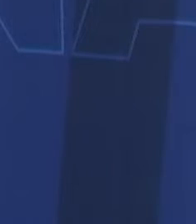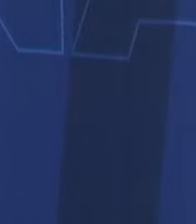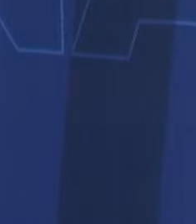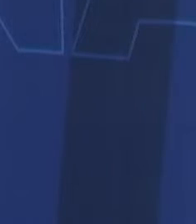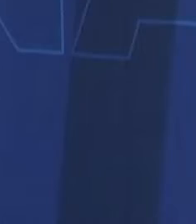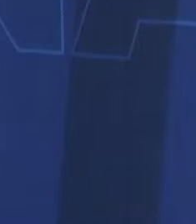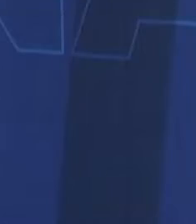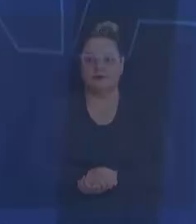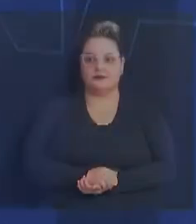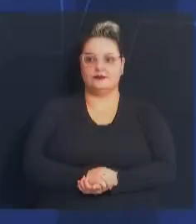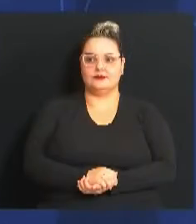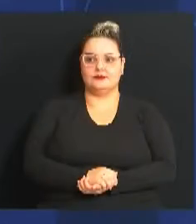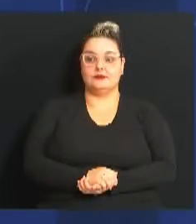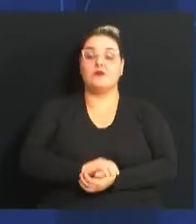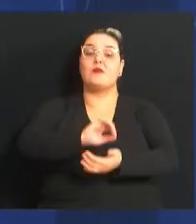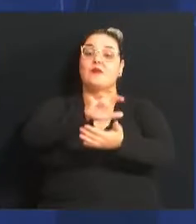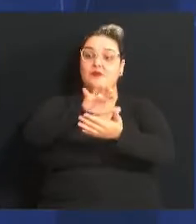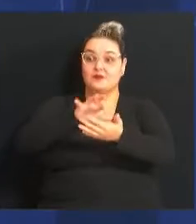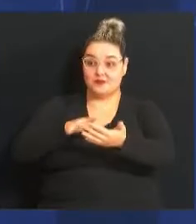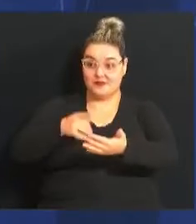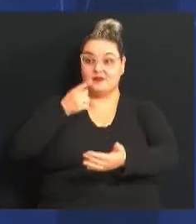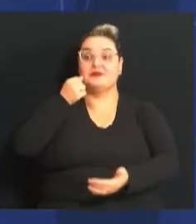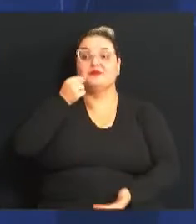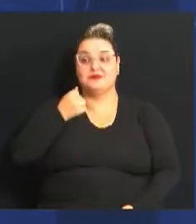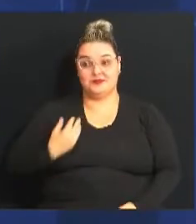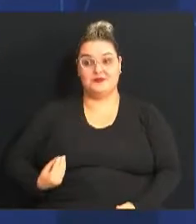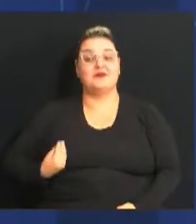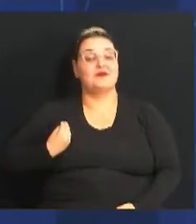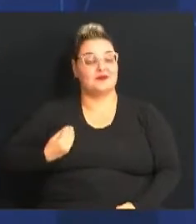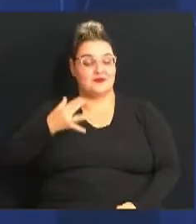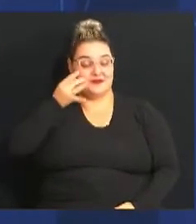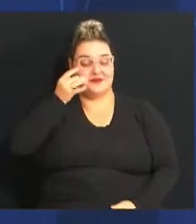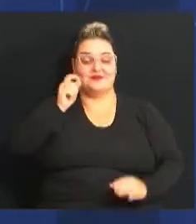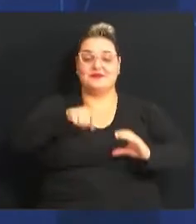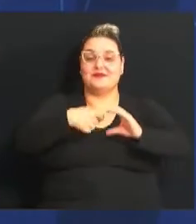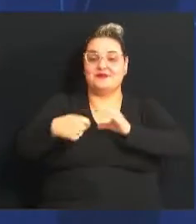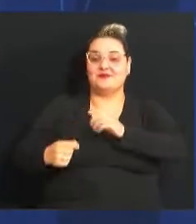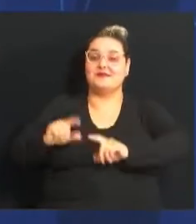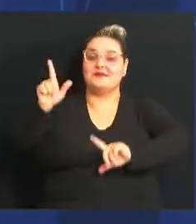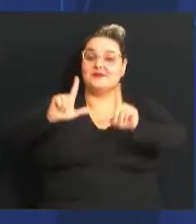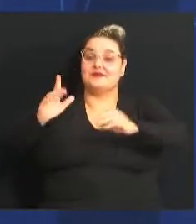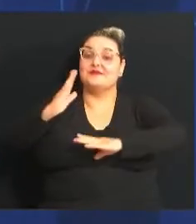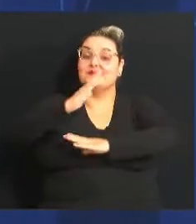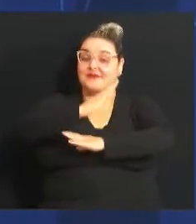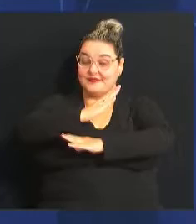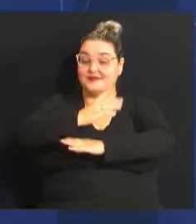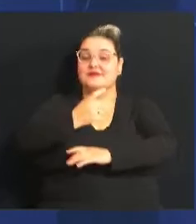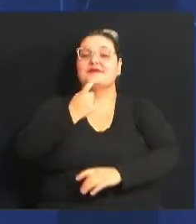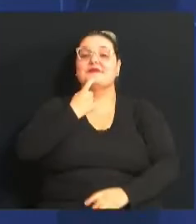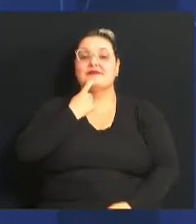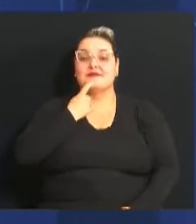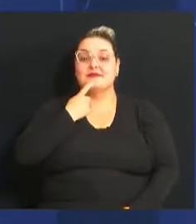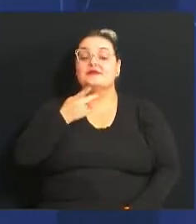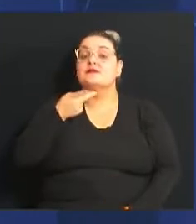Na Ponta do Lápis, ao vivo, hoje aqui direto dos estúdios da TV Câmara Campinas, para falar de deflação com